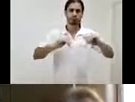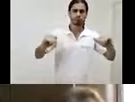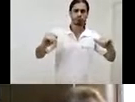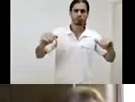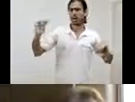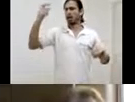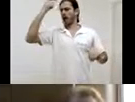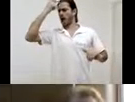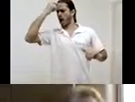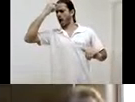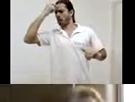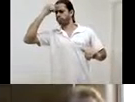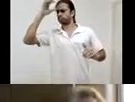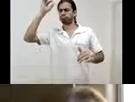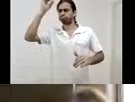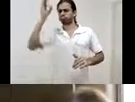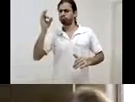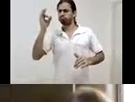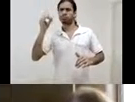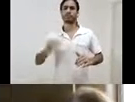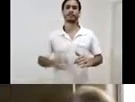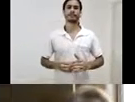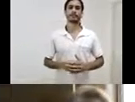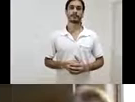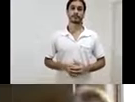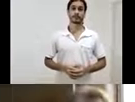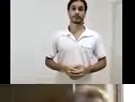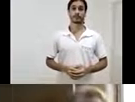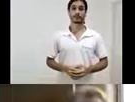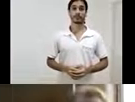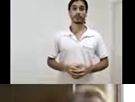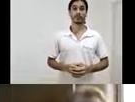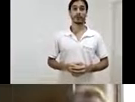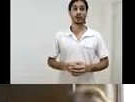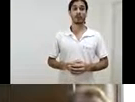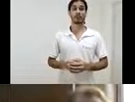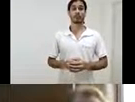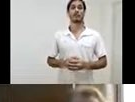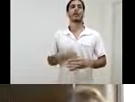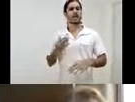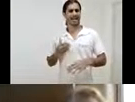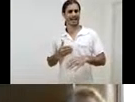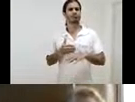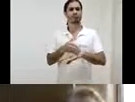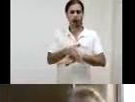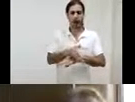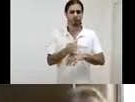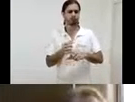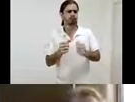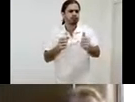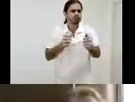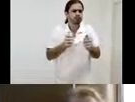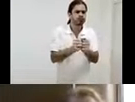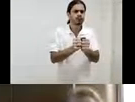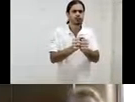sociologia e da história entraram nesse mesmo terreno, a busca pelo modelo de